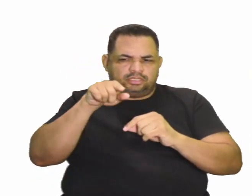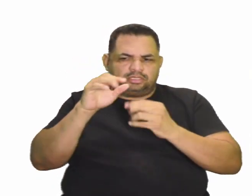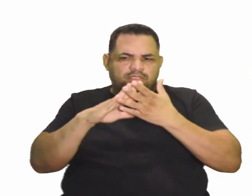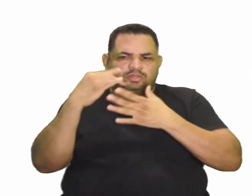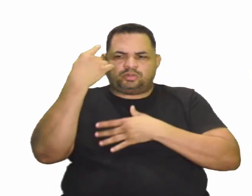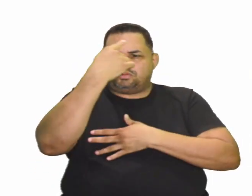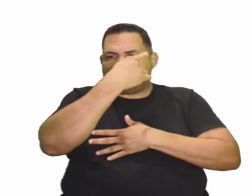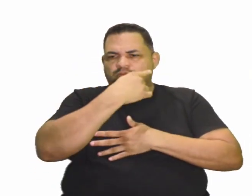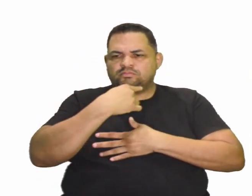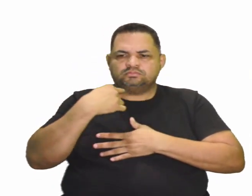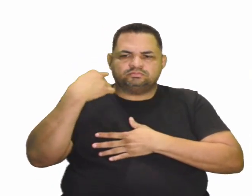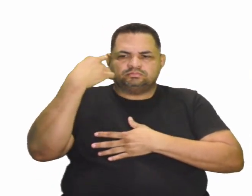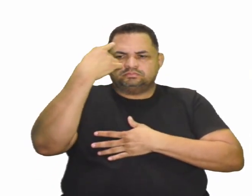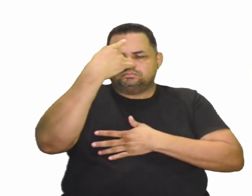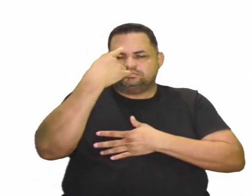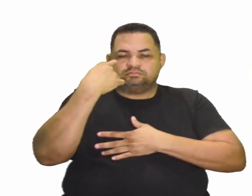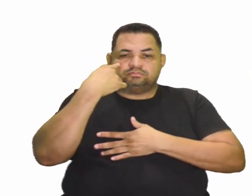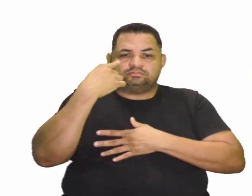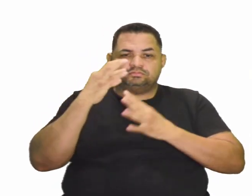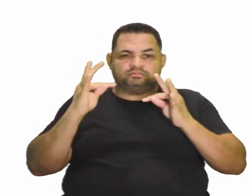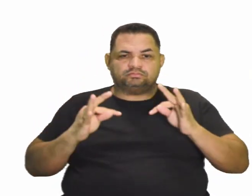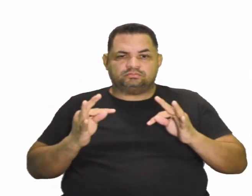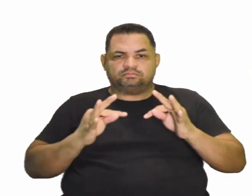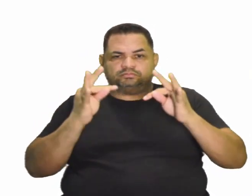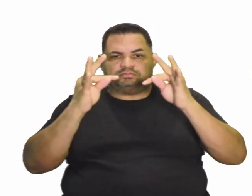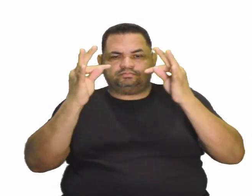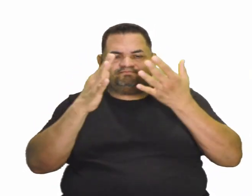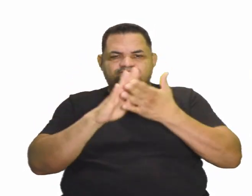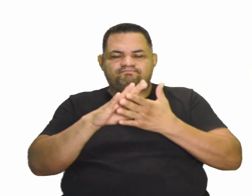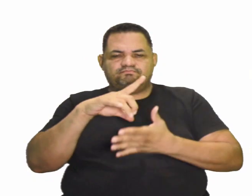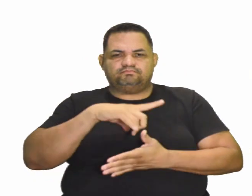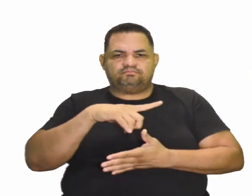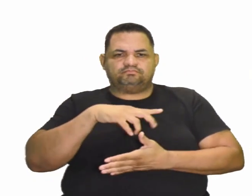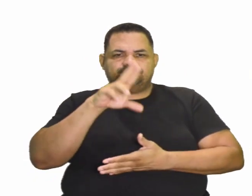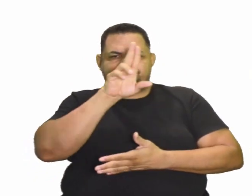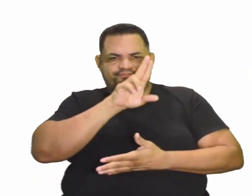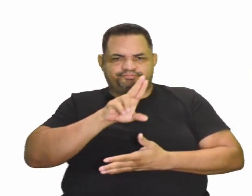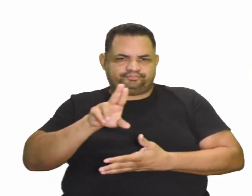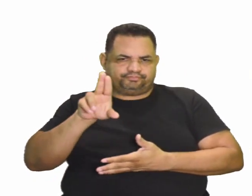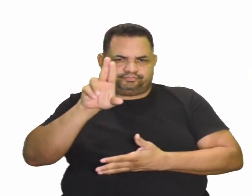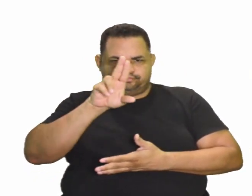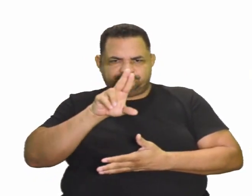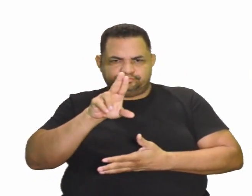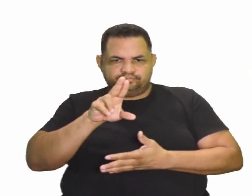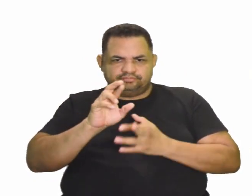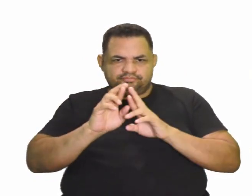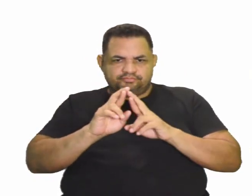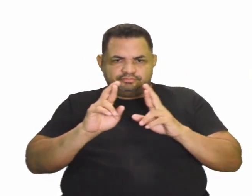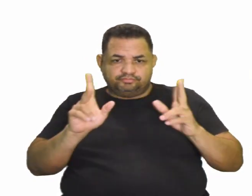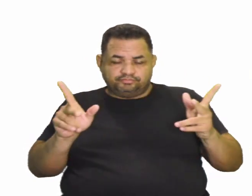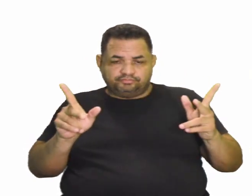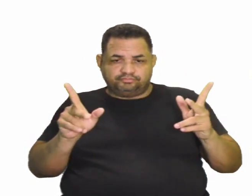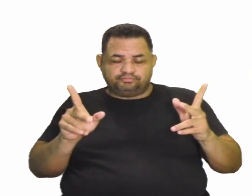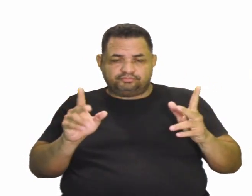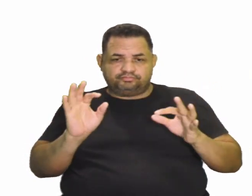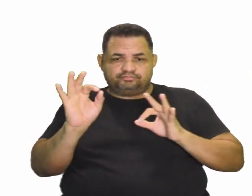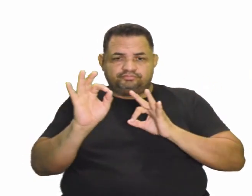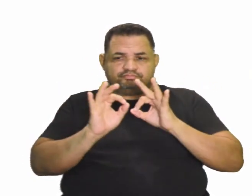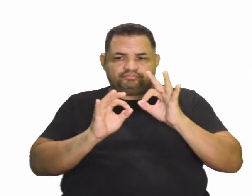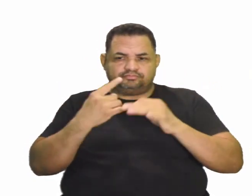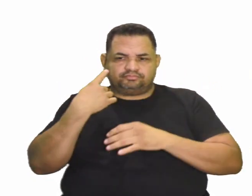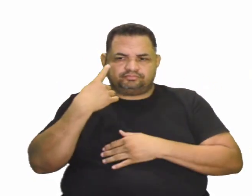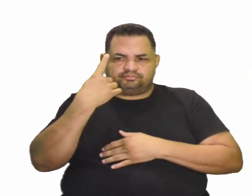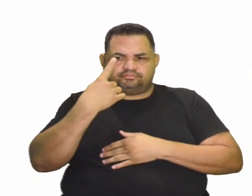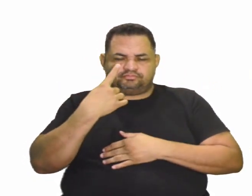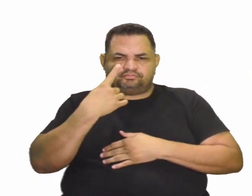Mona Lisa, né, tem aí a técnica de esfumato, que é essa forma